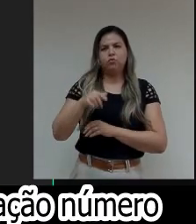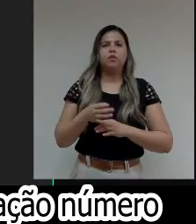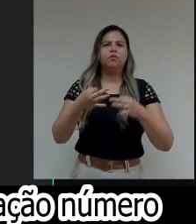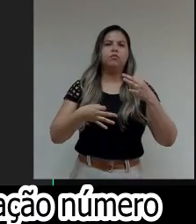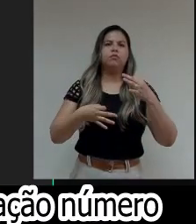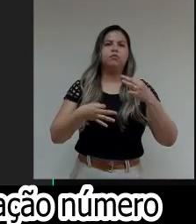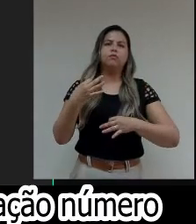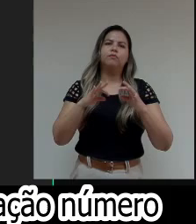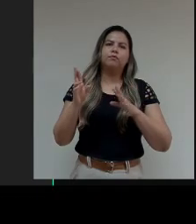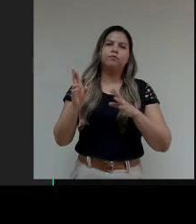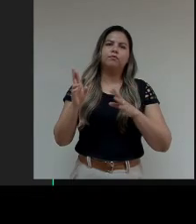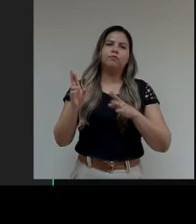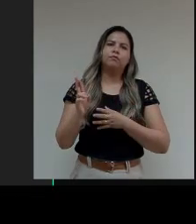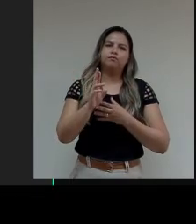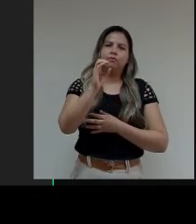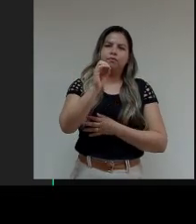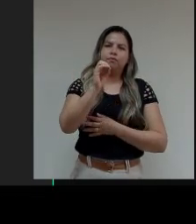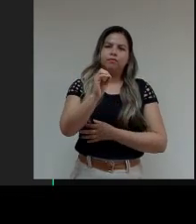na representação número